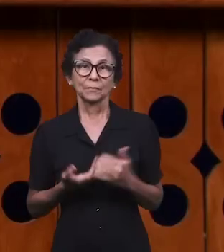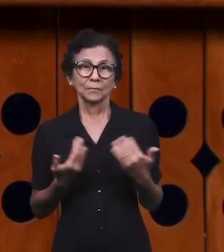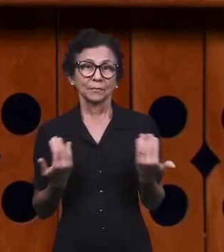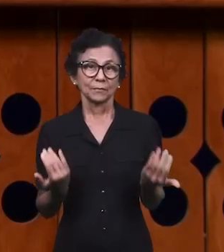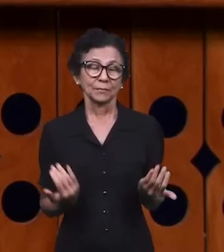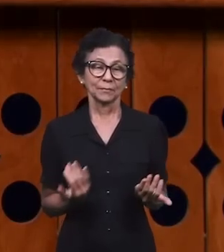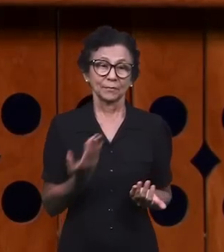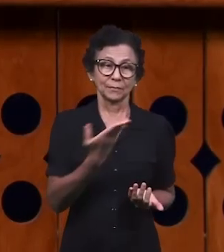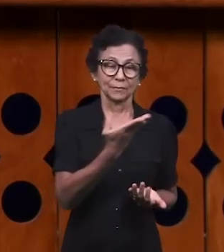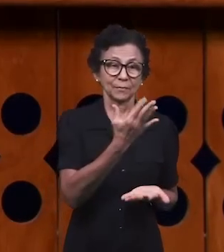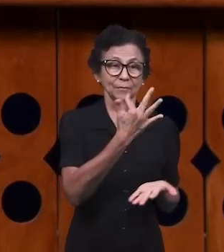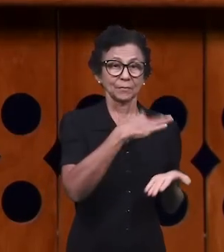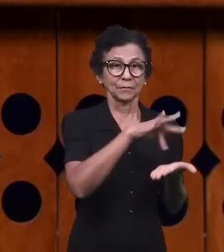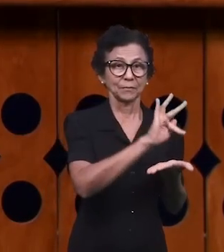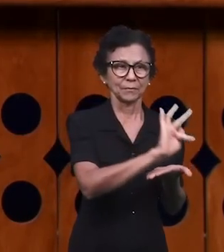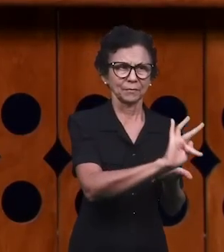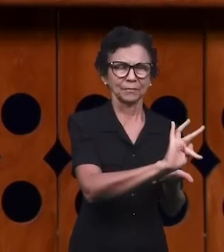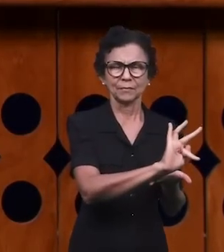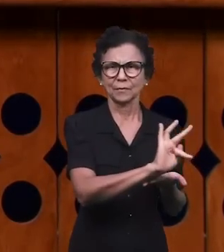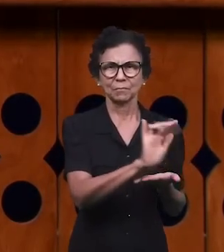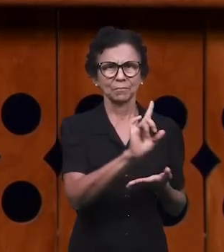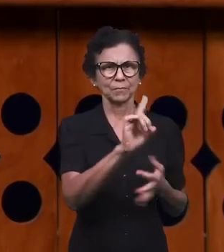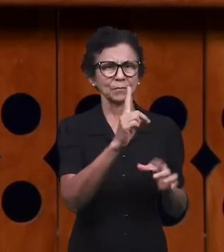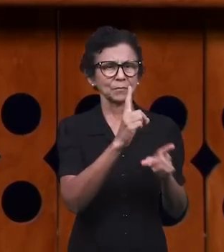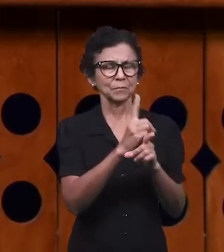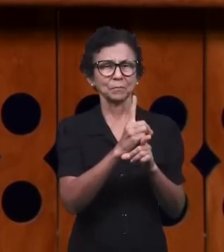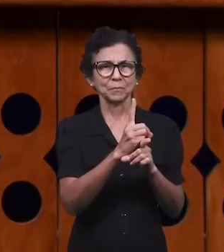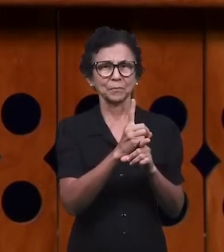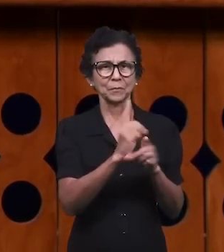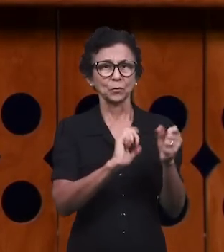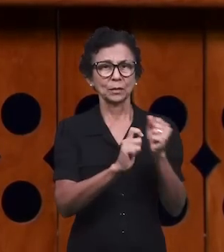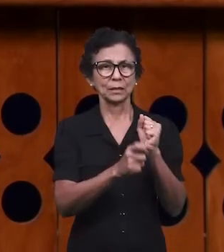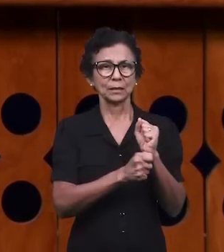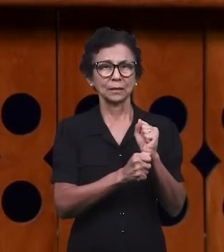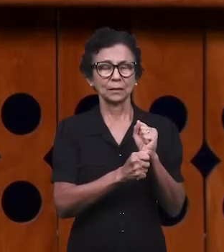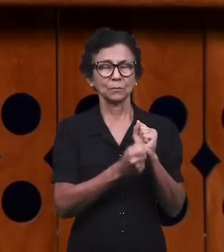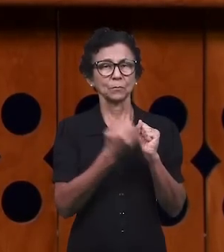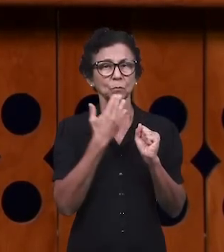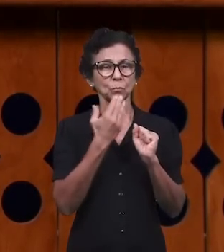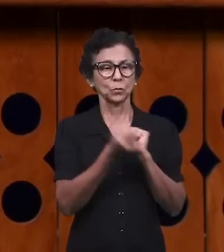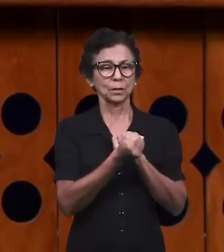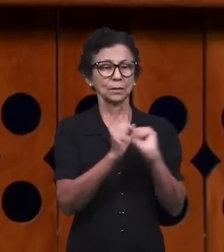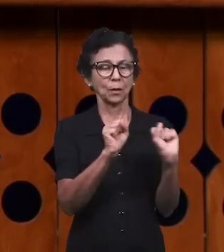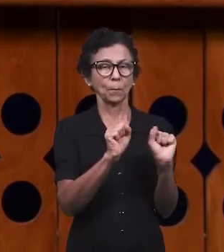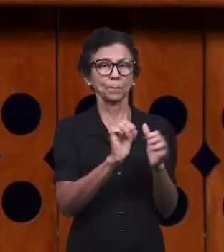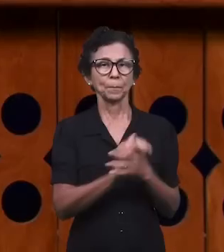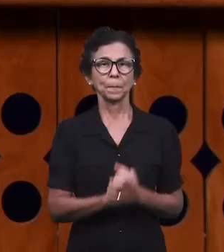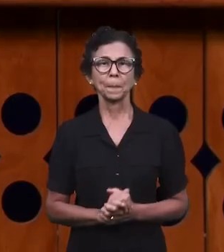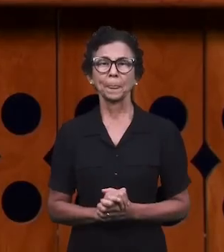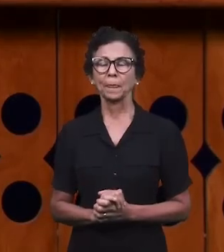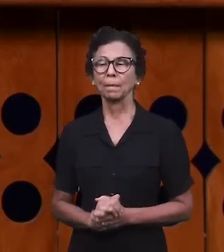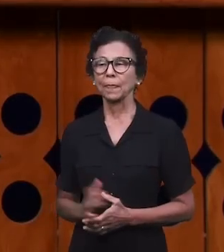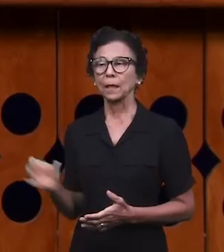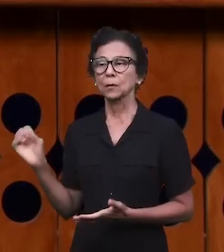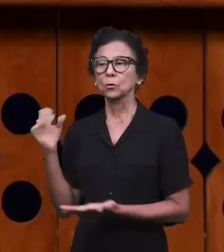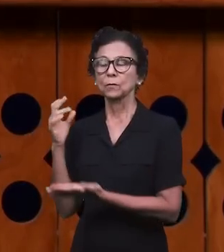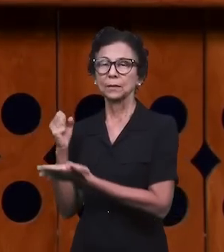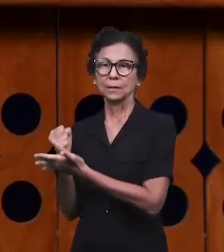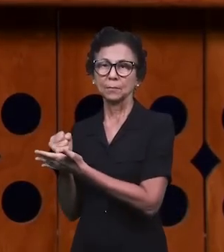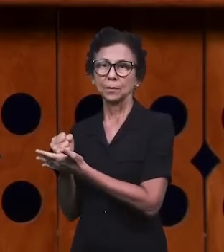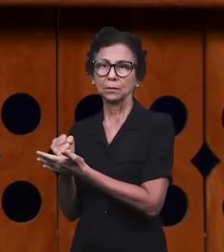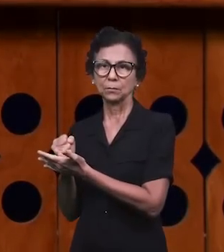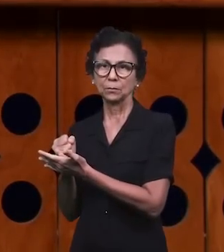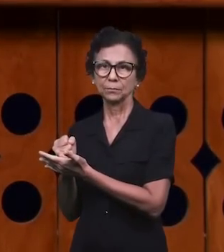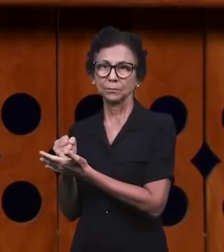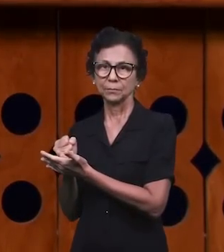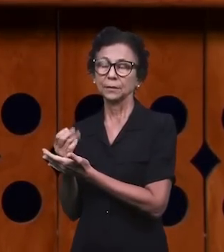homens, não puderam declarar o enigma. Jesus ressuscita, o Espírito Santo te revela quem é Jesus